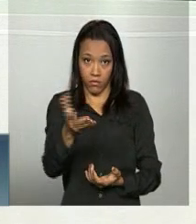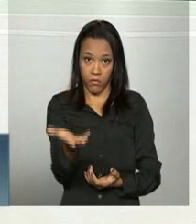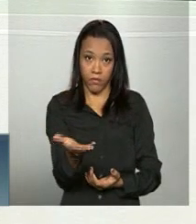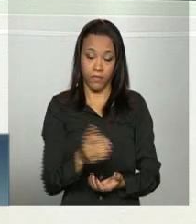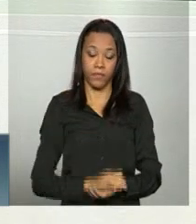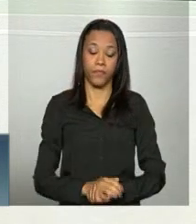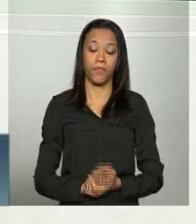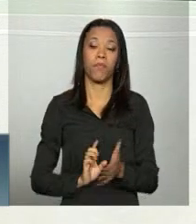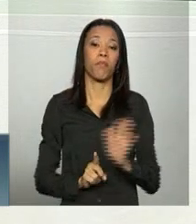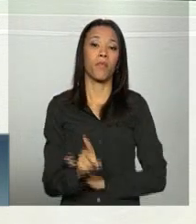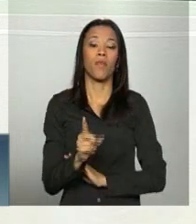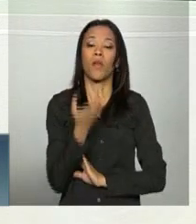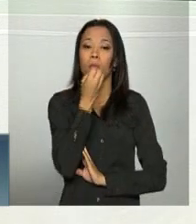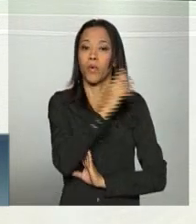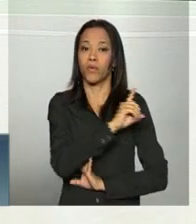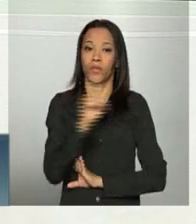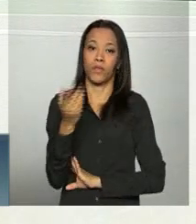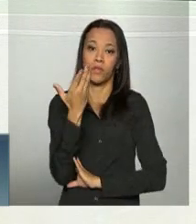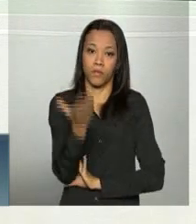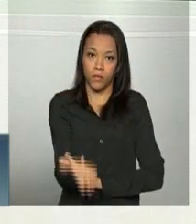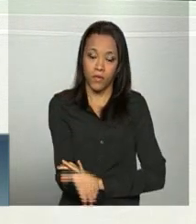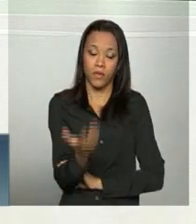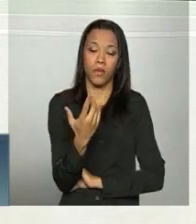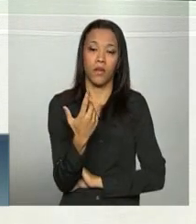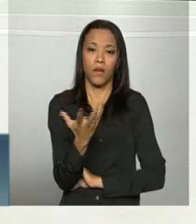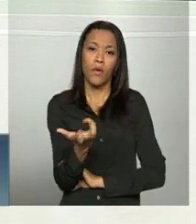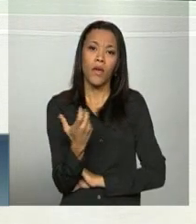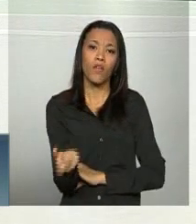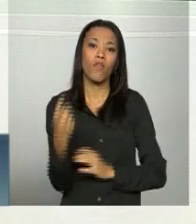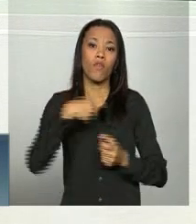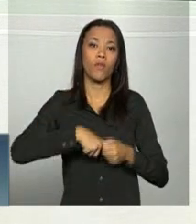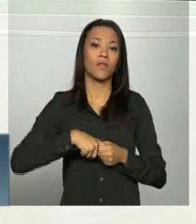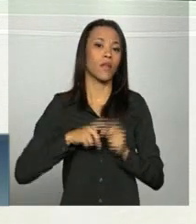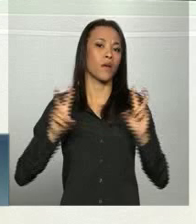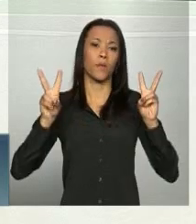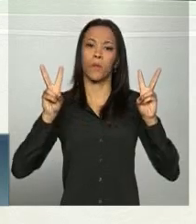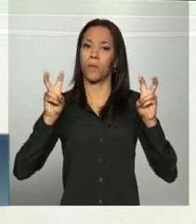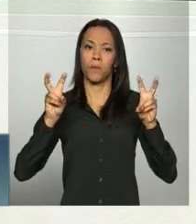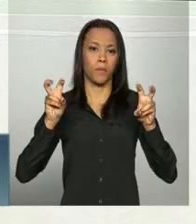Bom dia, ministro. Eu queria voltar à questão